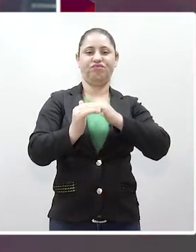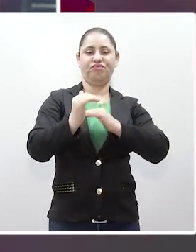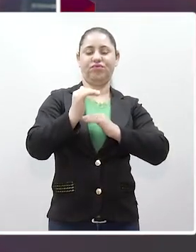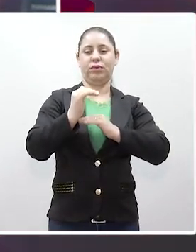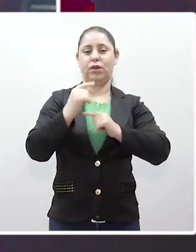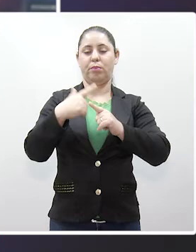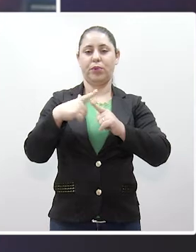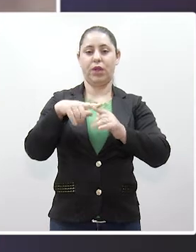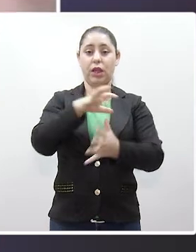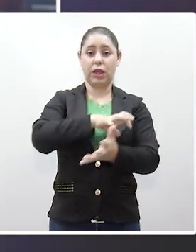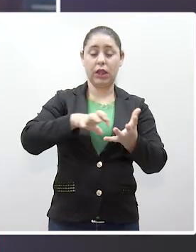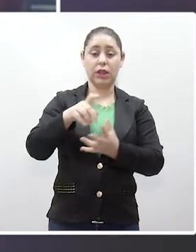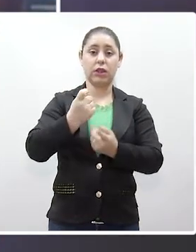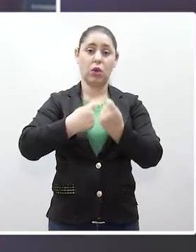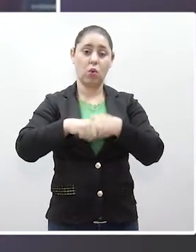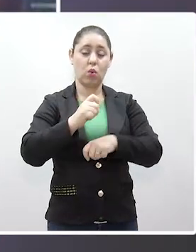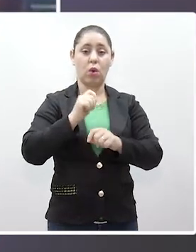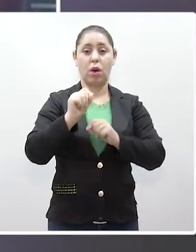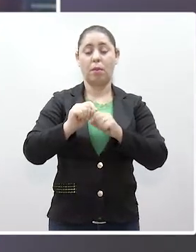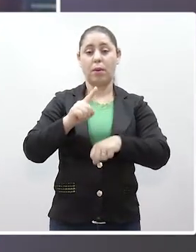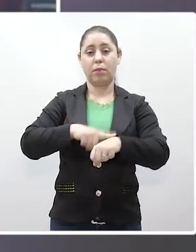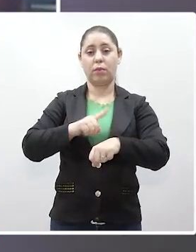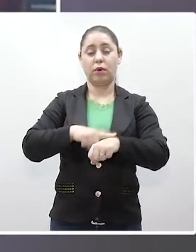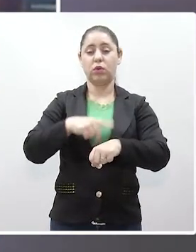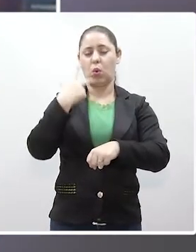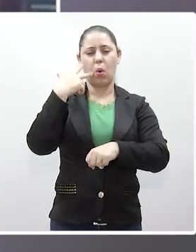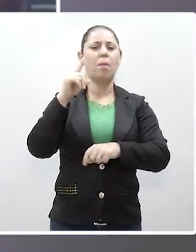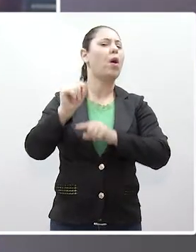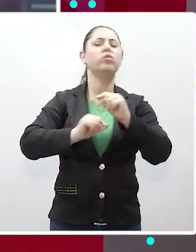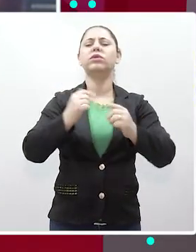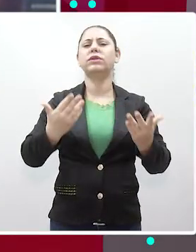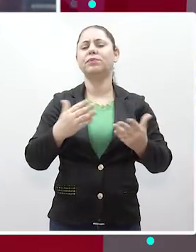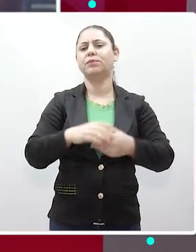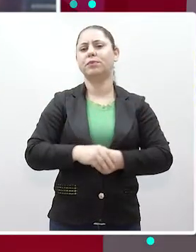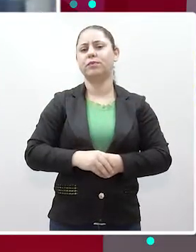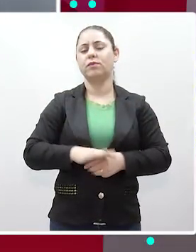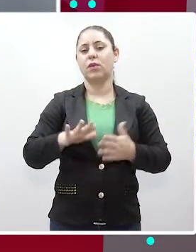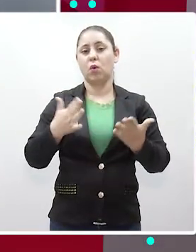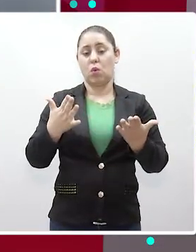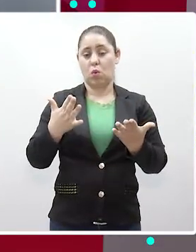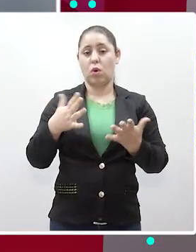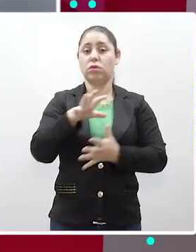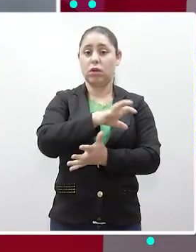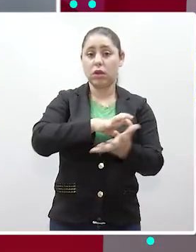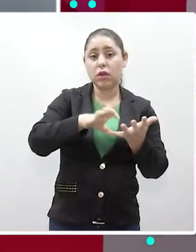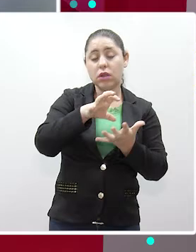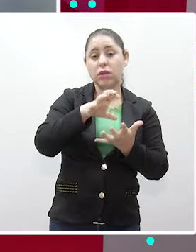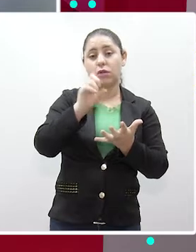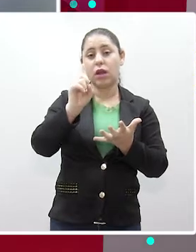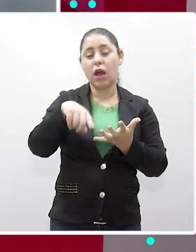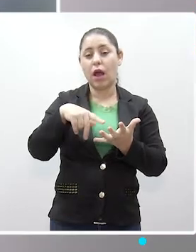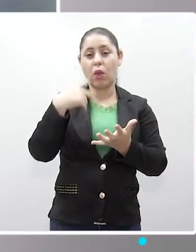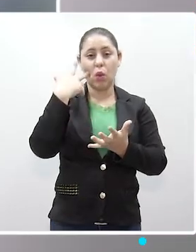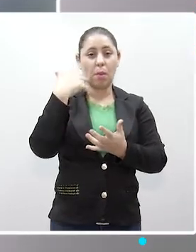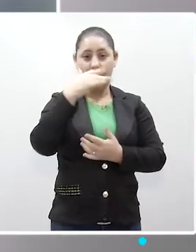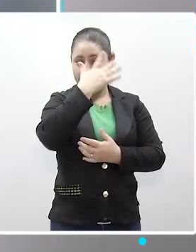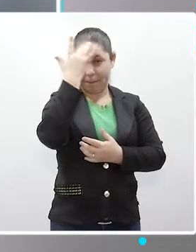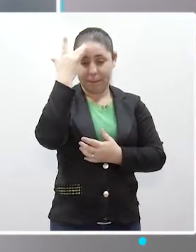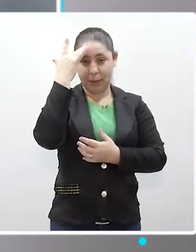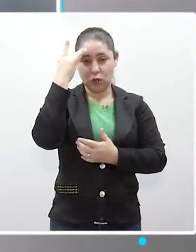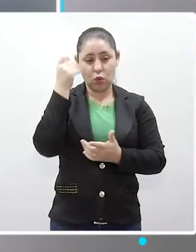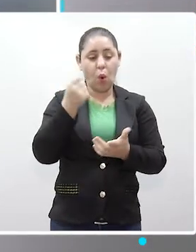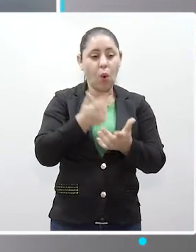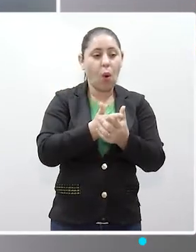quando você está numa crise econômica, o que é o normal? Quando você está numa crise econômica, o normal é que as